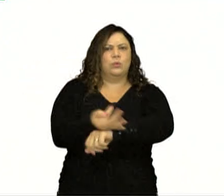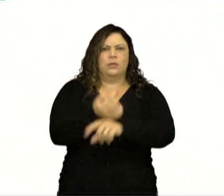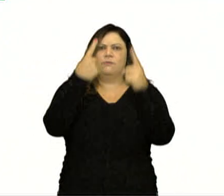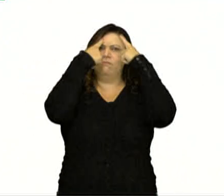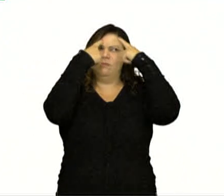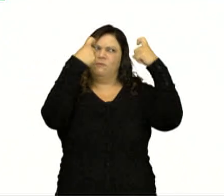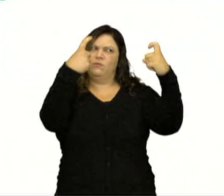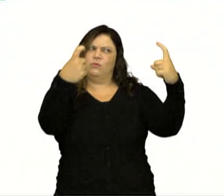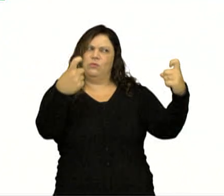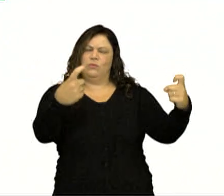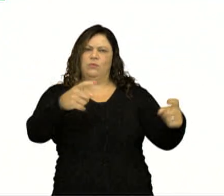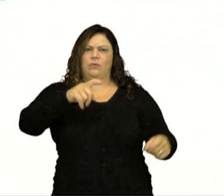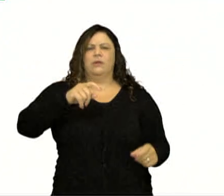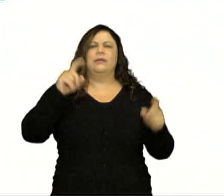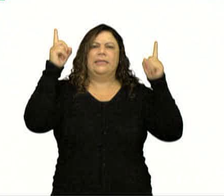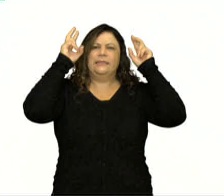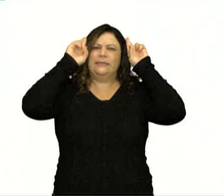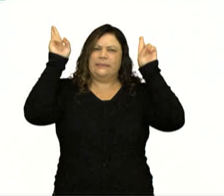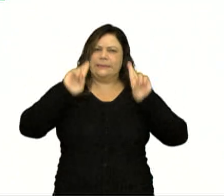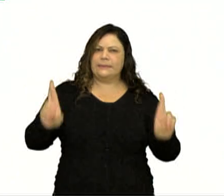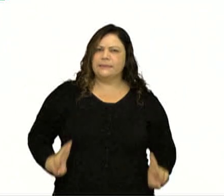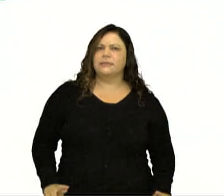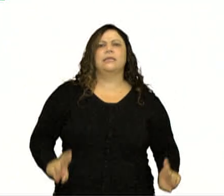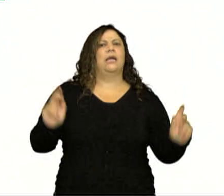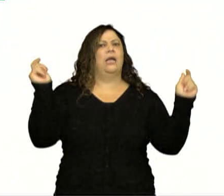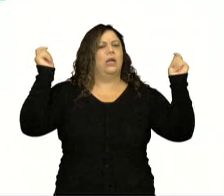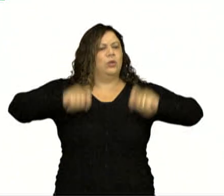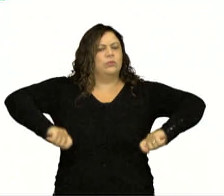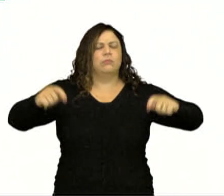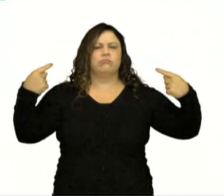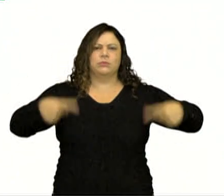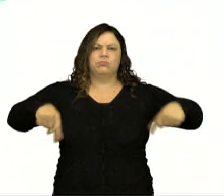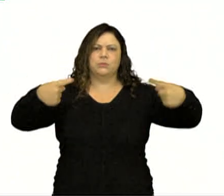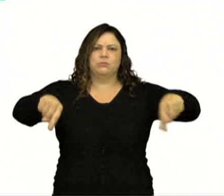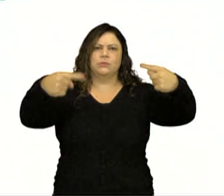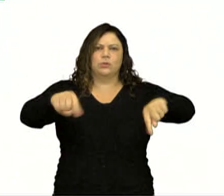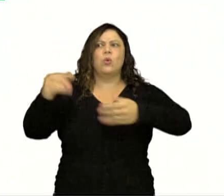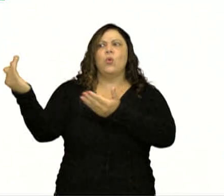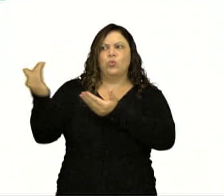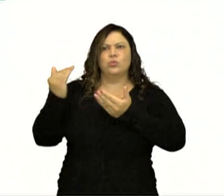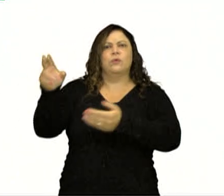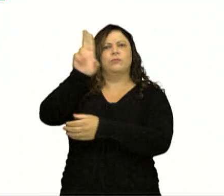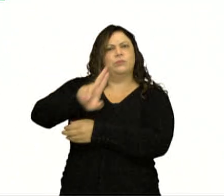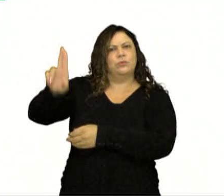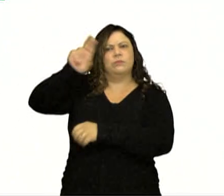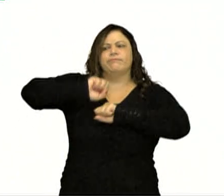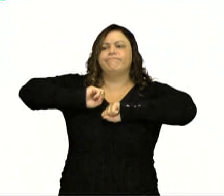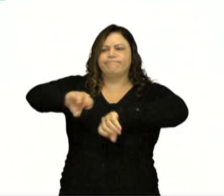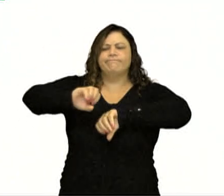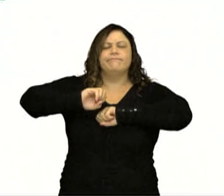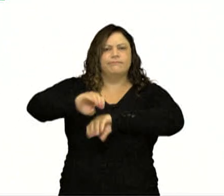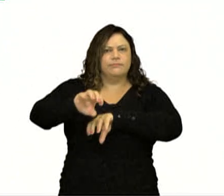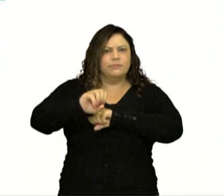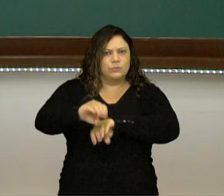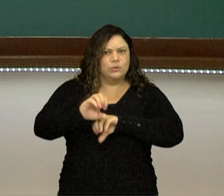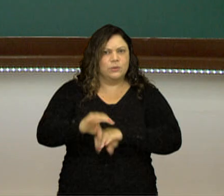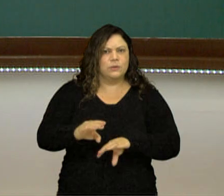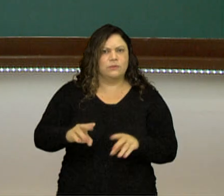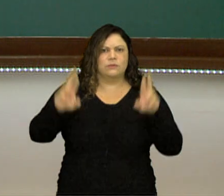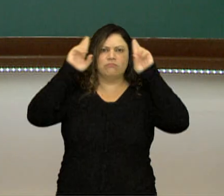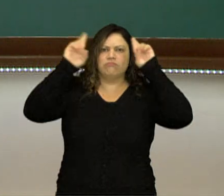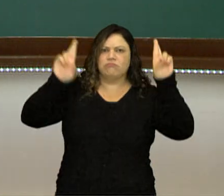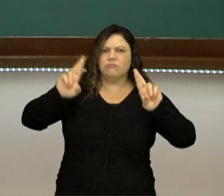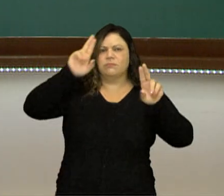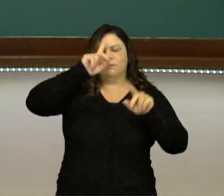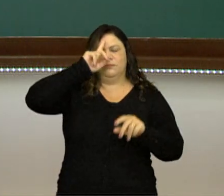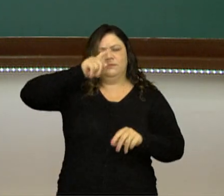e radical com que enfrentavam os opositores ao regime. Então, os jovens também foram usados através da educação, que ensinava a eles os